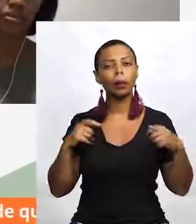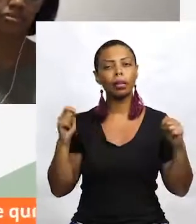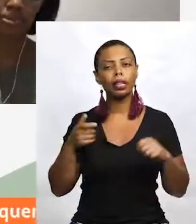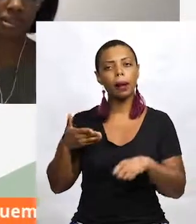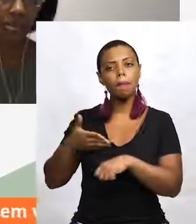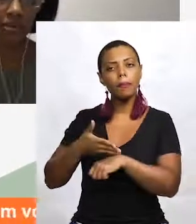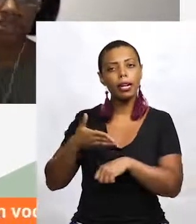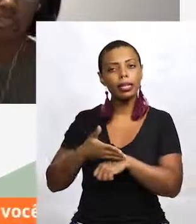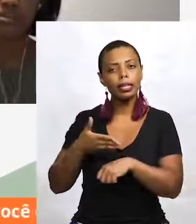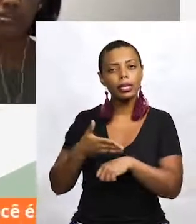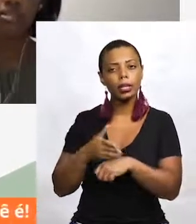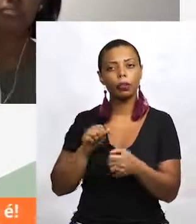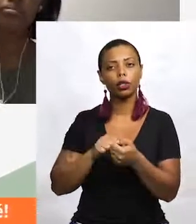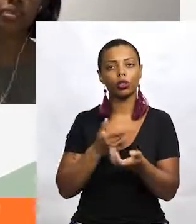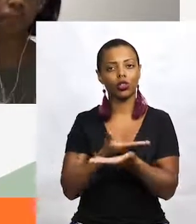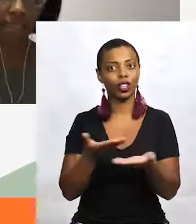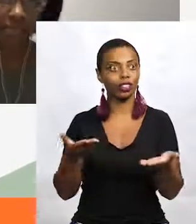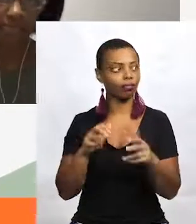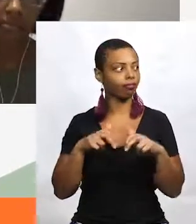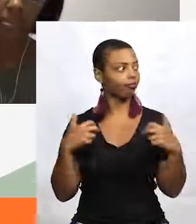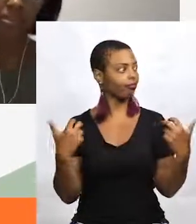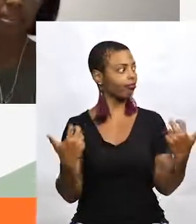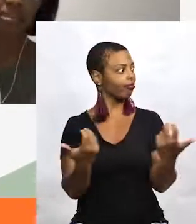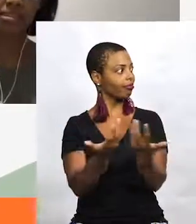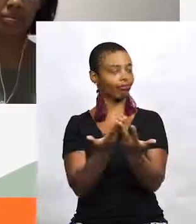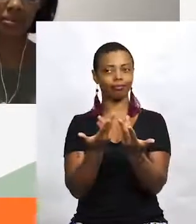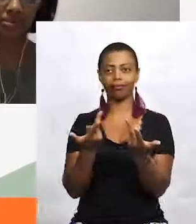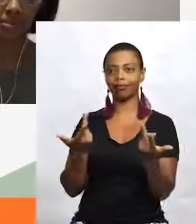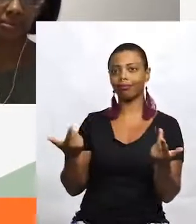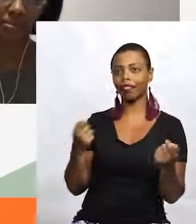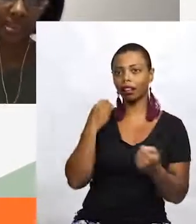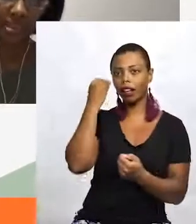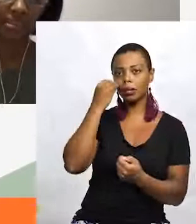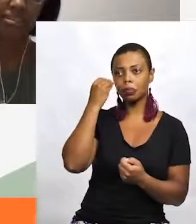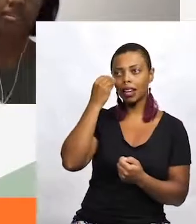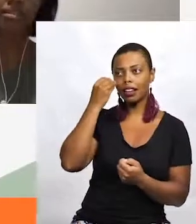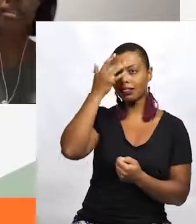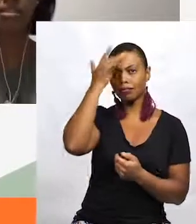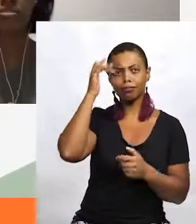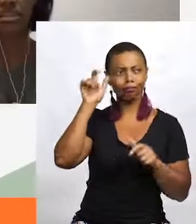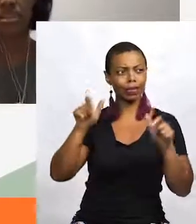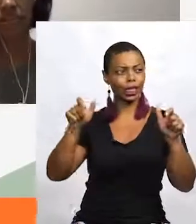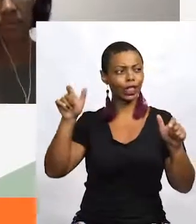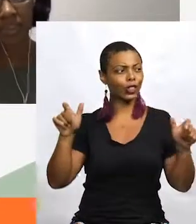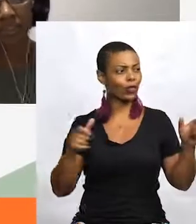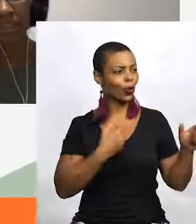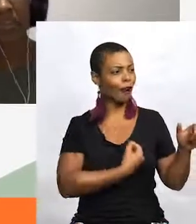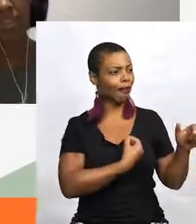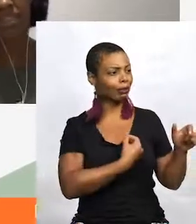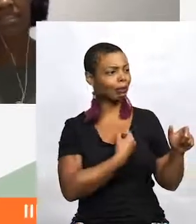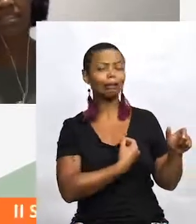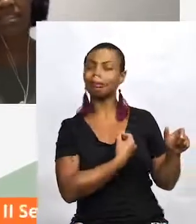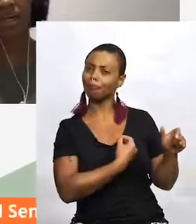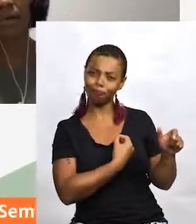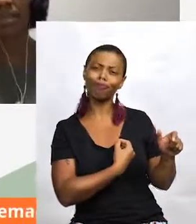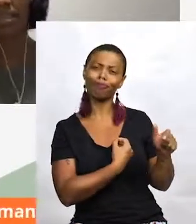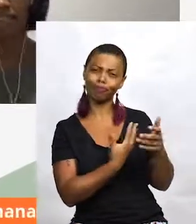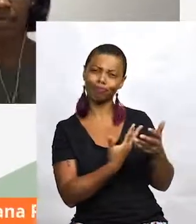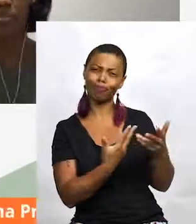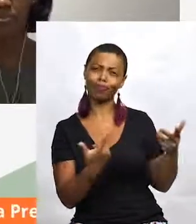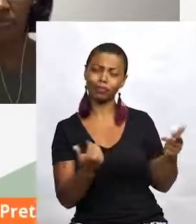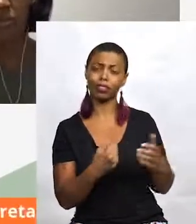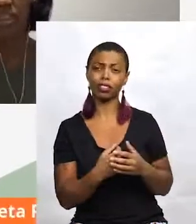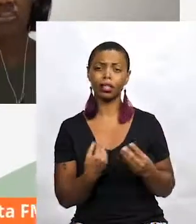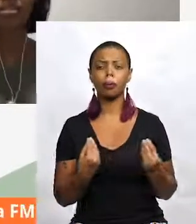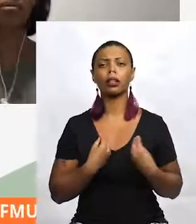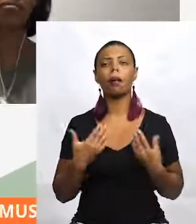desse evento com vocês, com uma mesa redonda tão, tão rica, com uma experiência, com pessoas com experiências de vida tão rica. E, assim, é uma